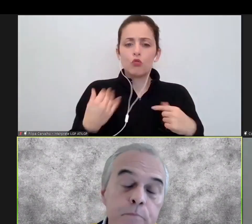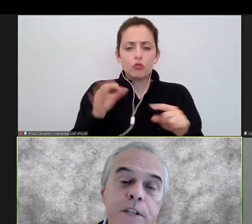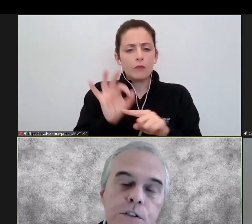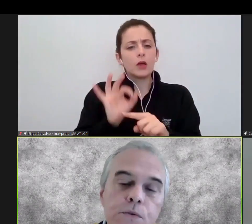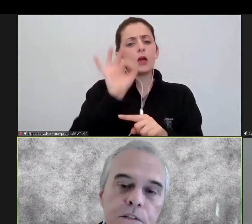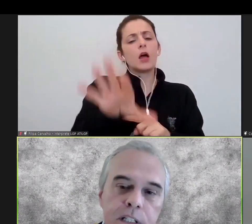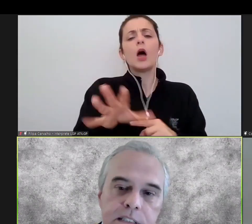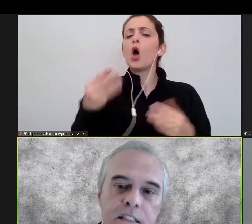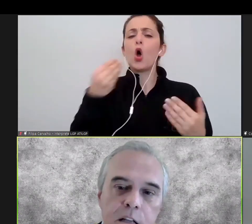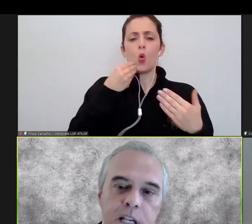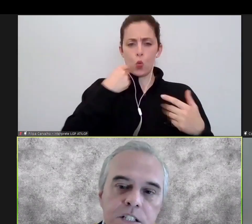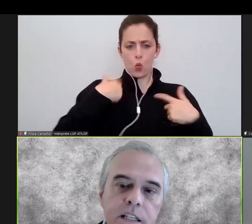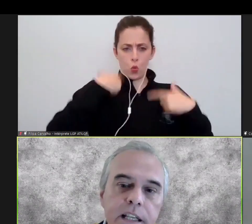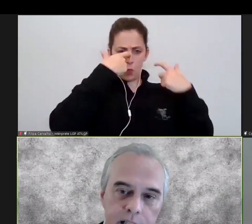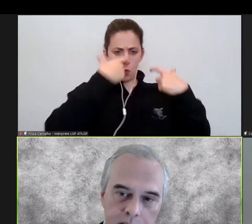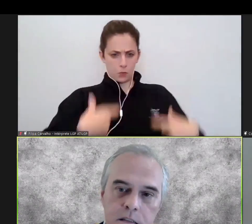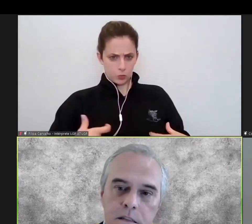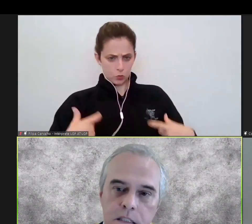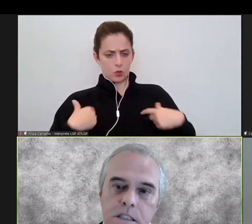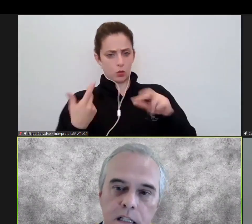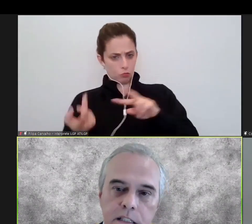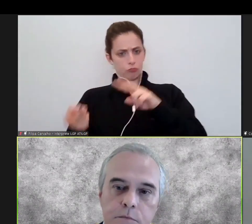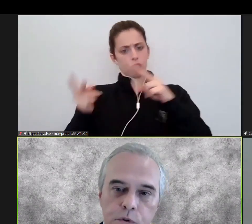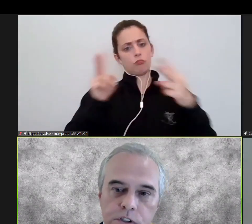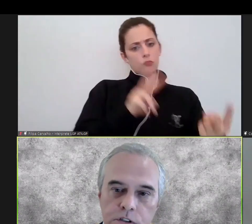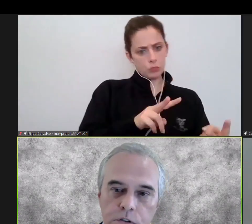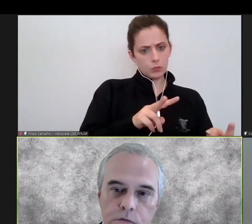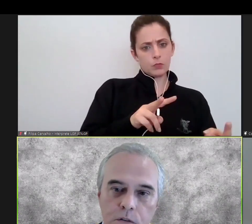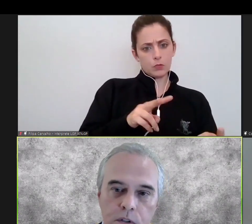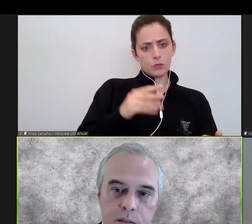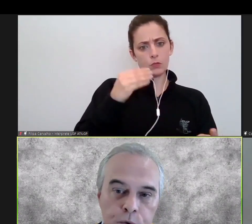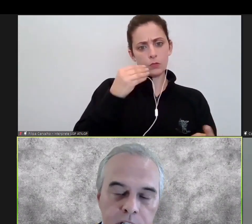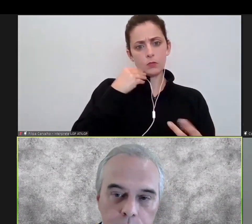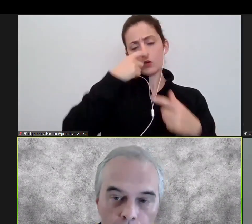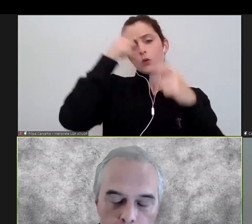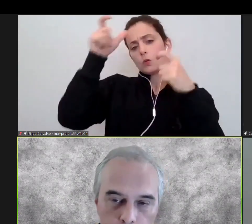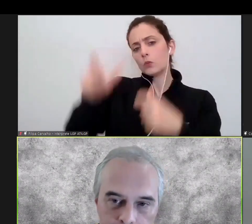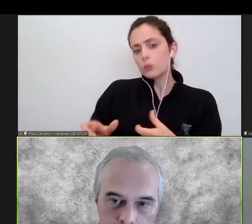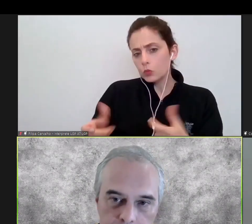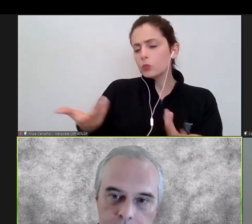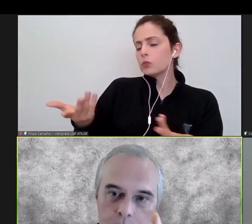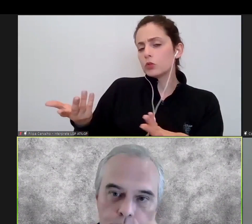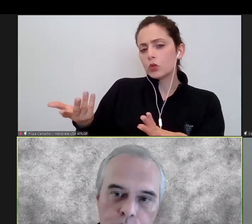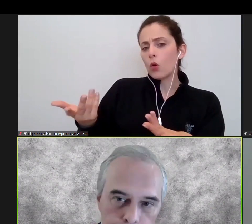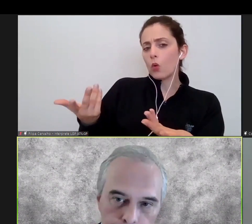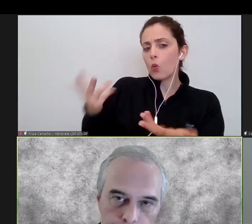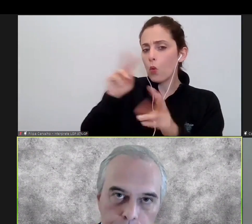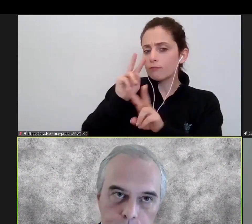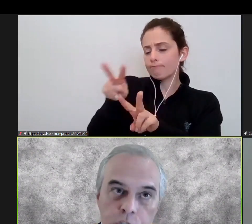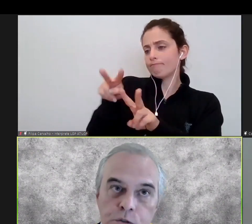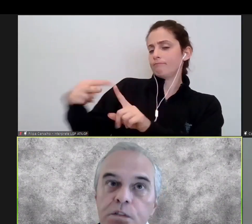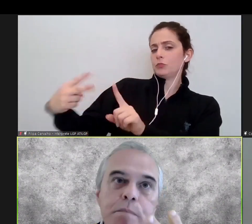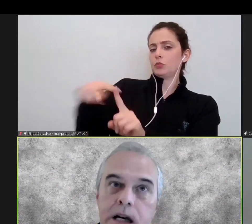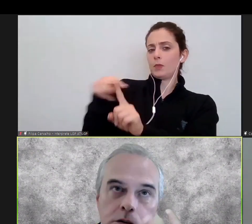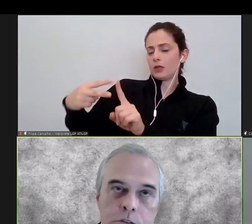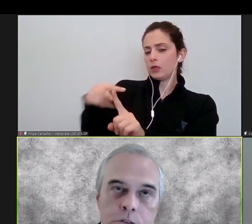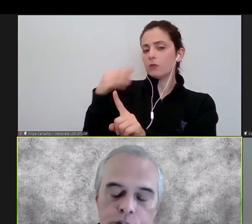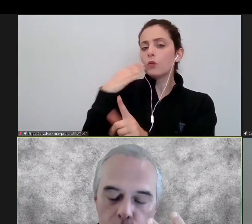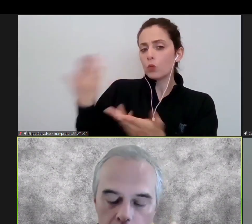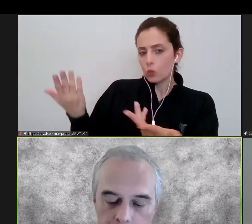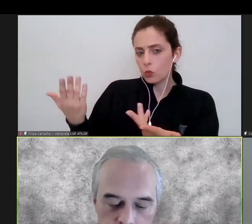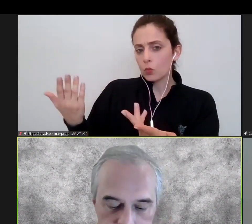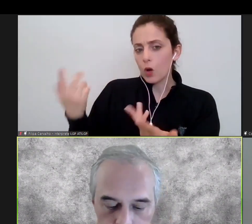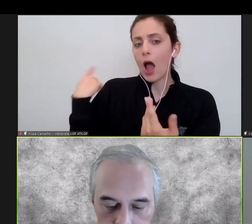como que a pessoa vê exatamente aquele que está ali em busca de alguma coisa? Porque, normalmente, existem dois movimentos,